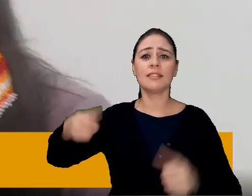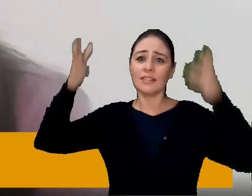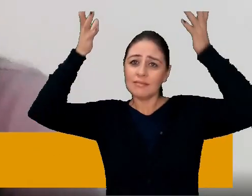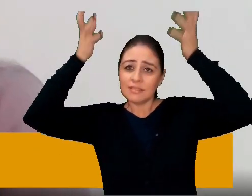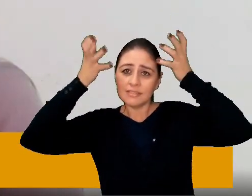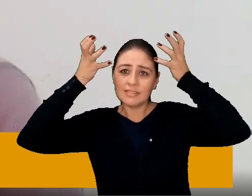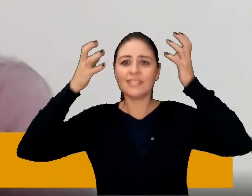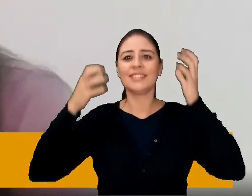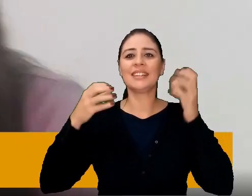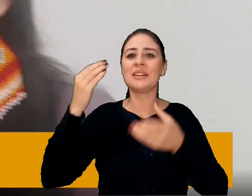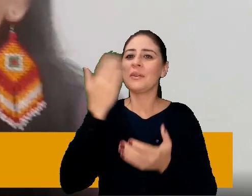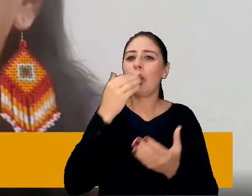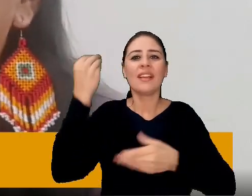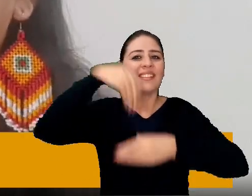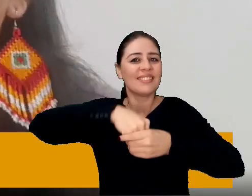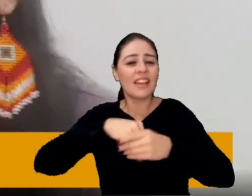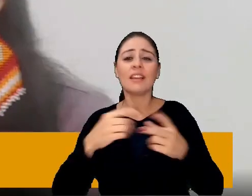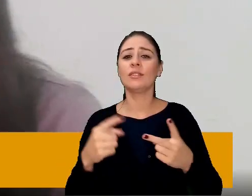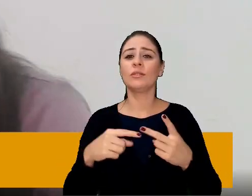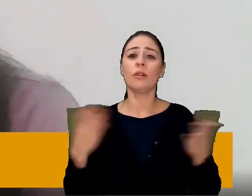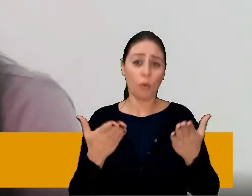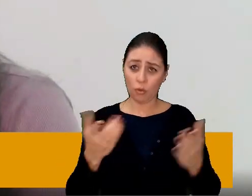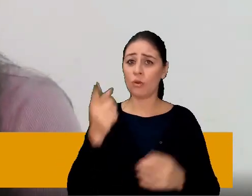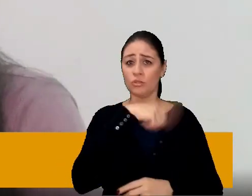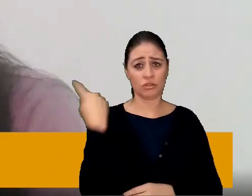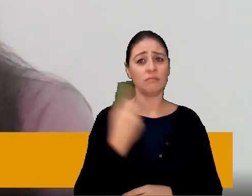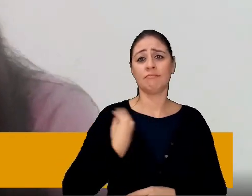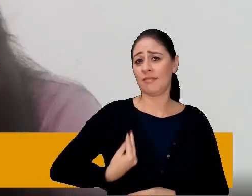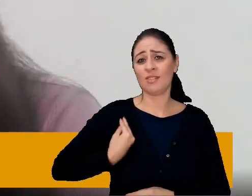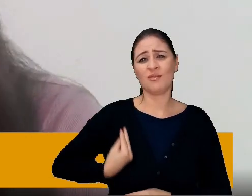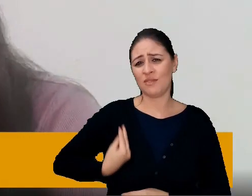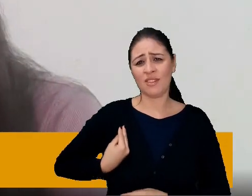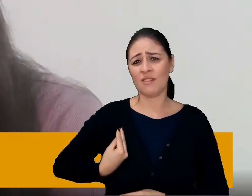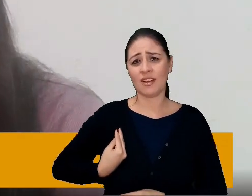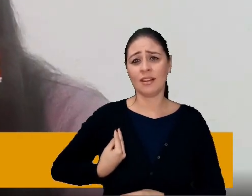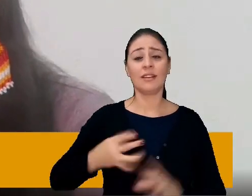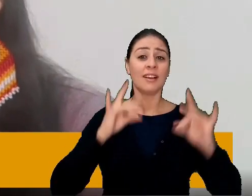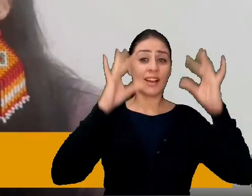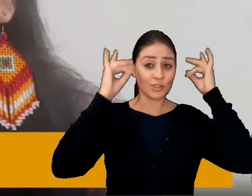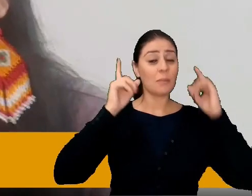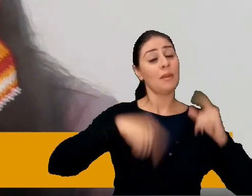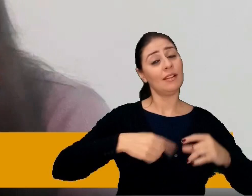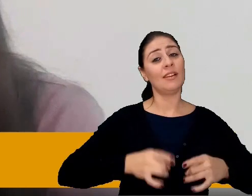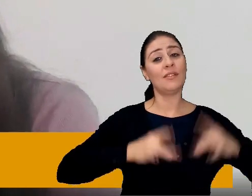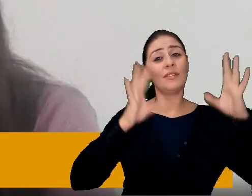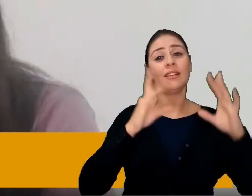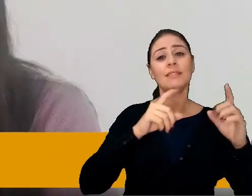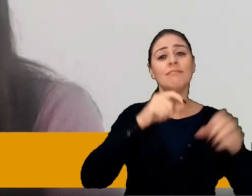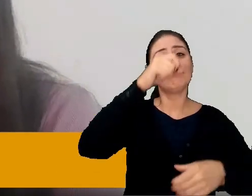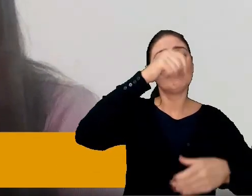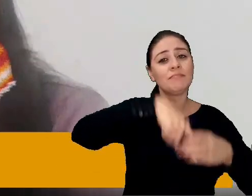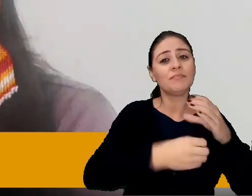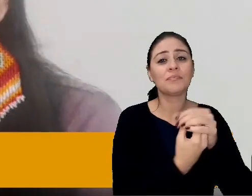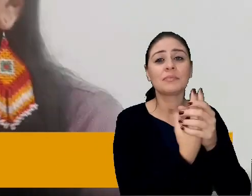o que a gente planta, a gente não faz porque é bonito ou porque a gente quer vender. Hoje a gente sobrevive disso. Mas antigamente isso era feito para colher o que